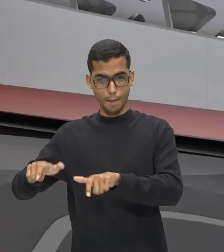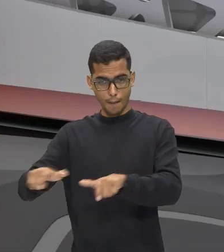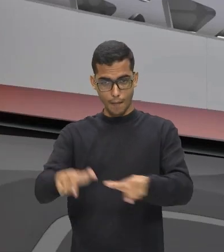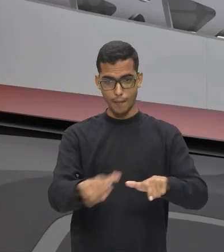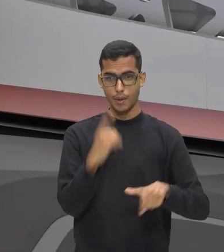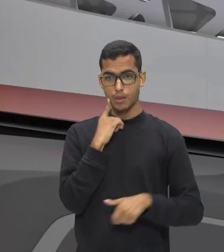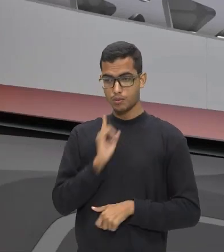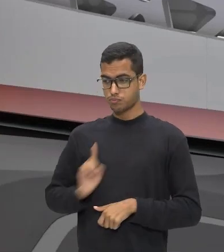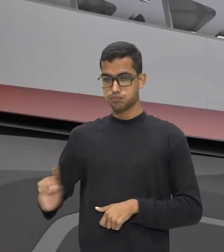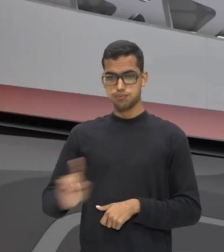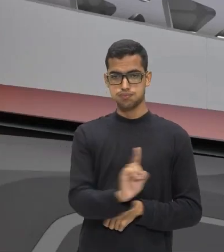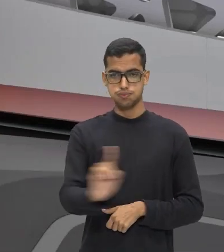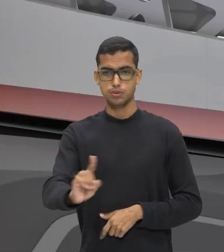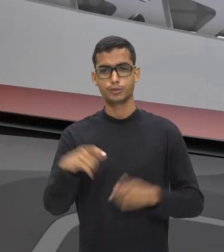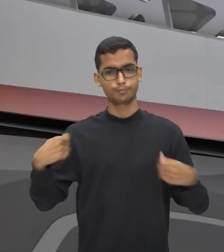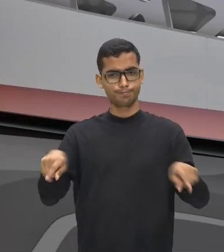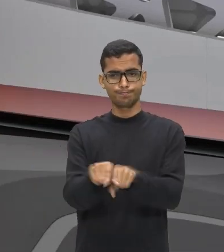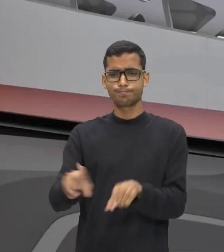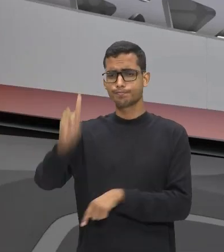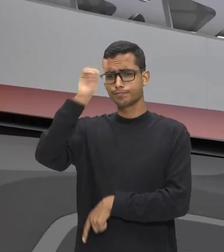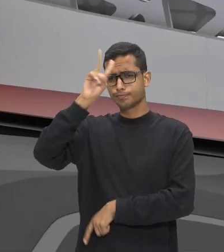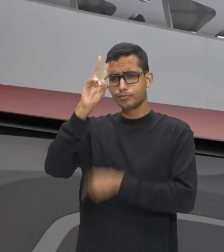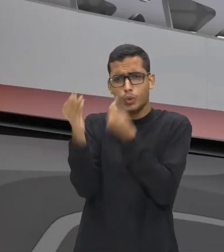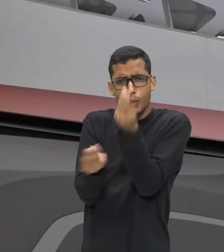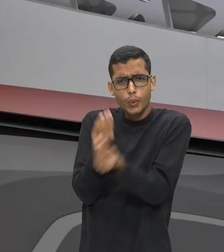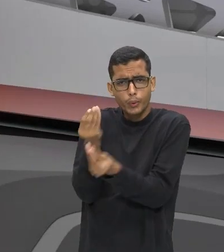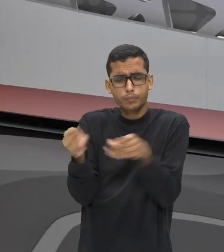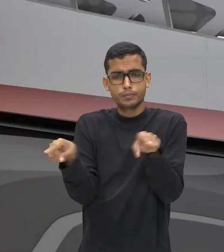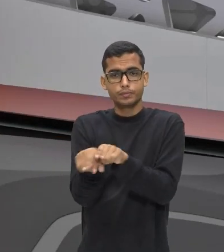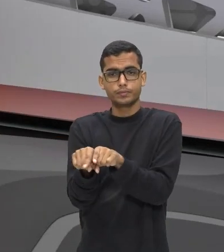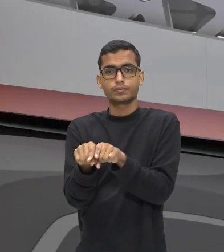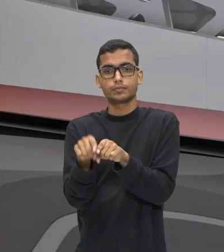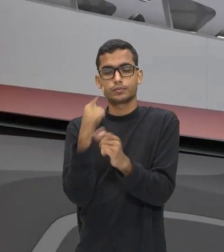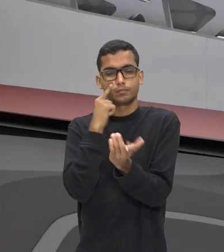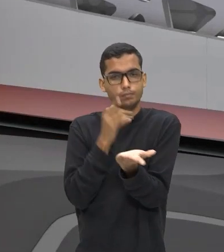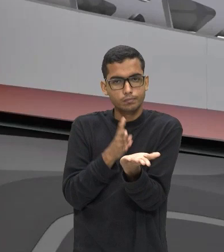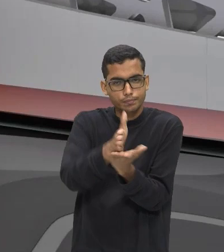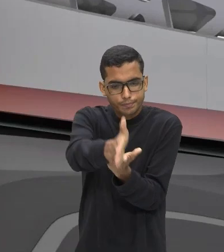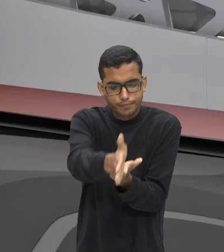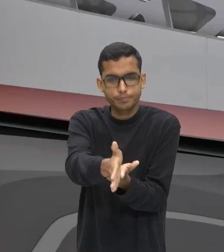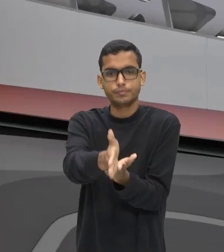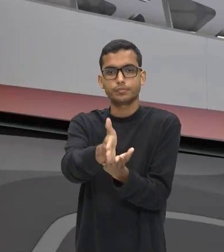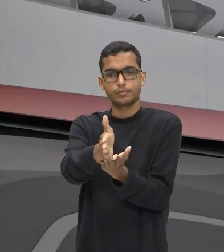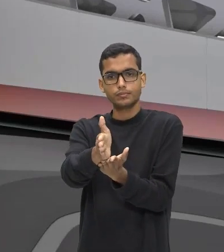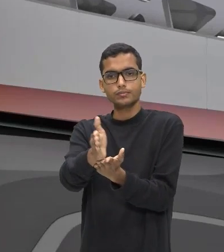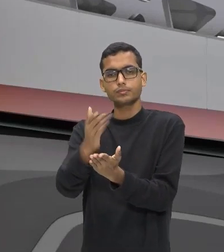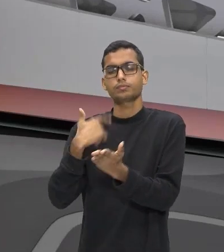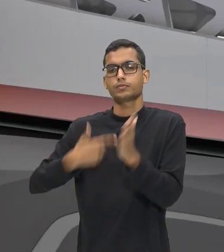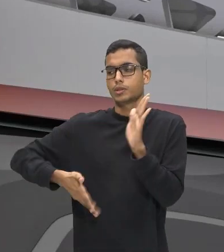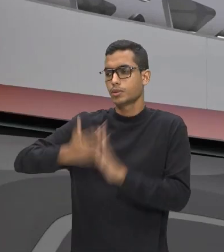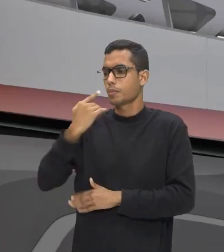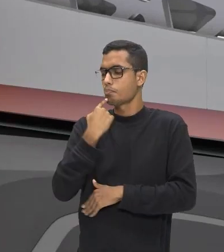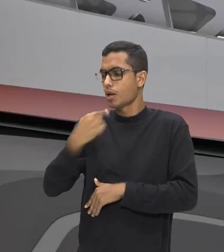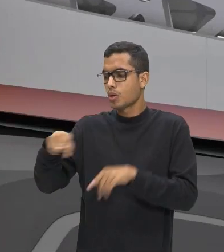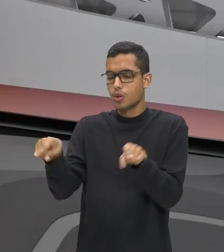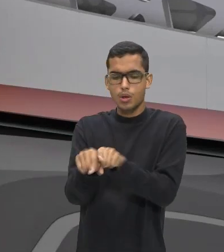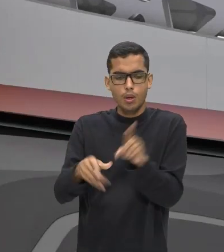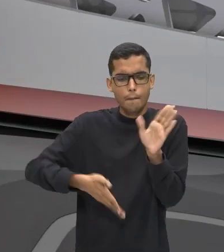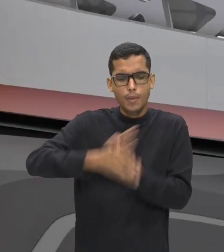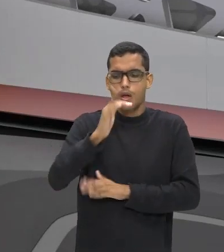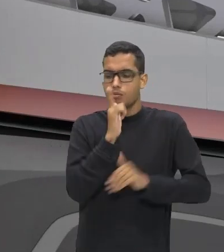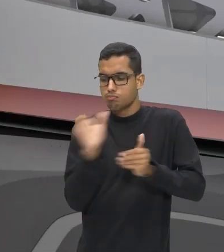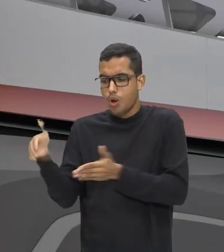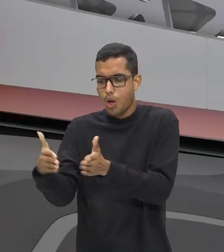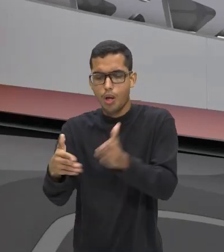de um lembrete, né? Como então colocar que no caminho dele ele iria passar por um rio, depois ele iria passar por